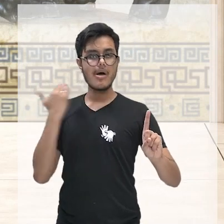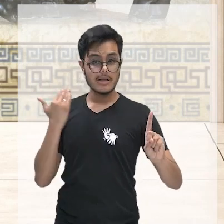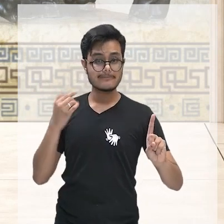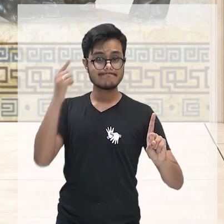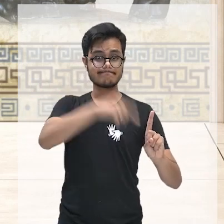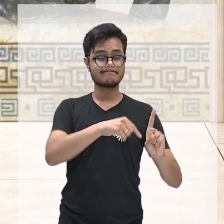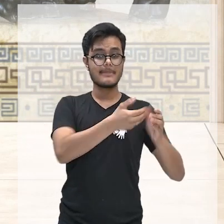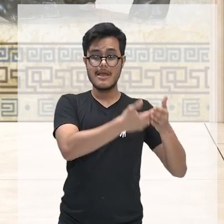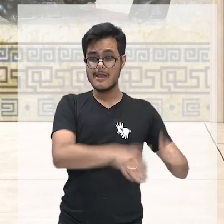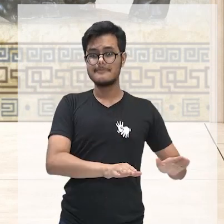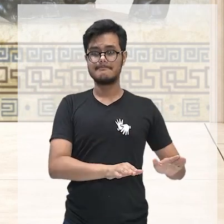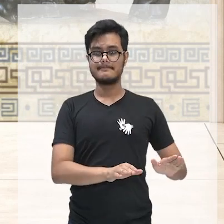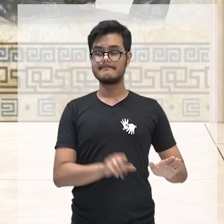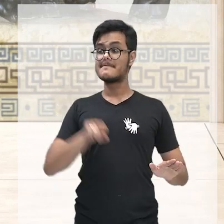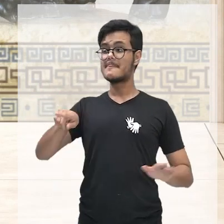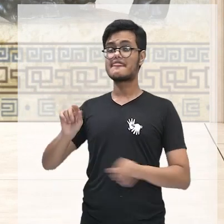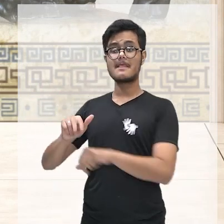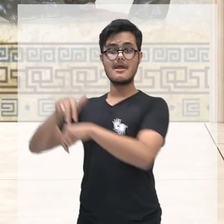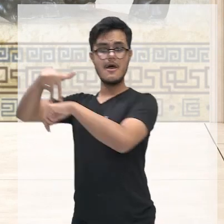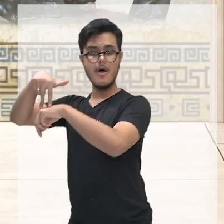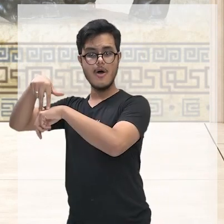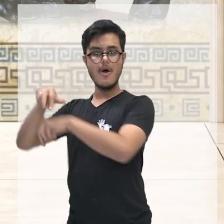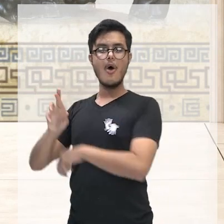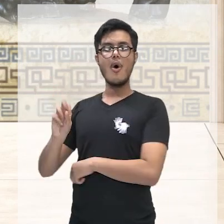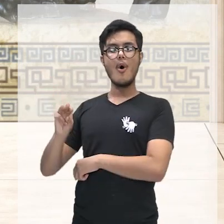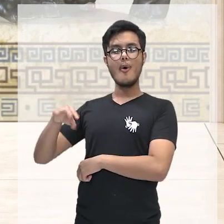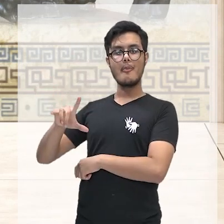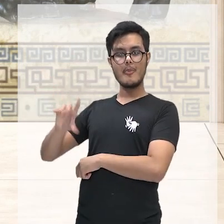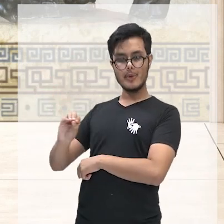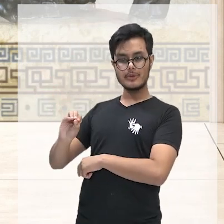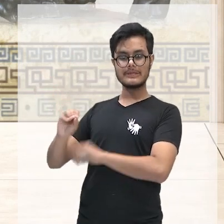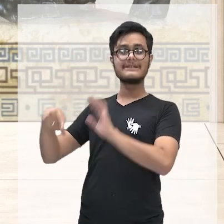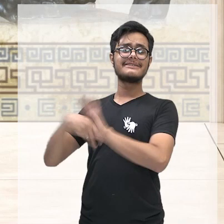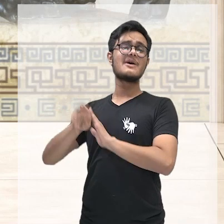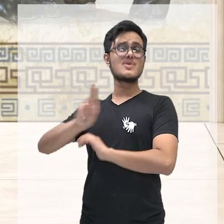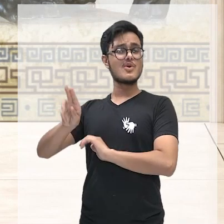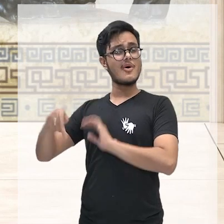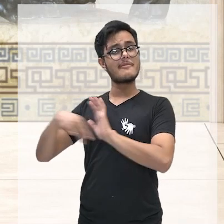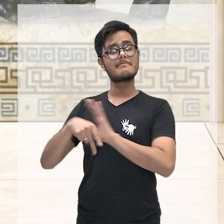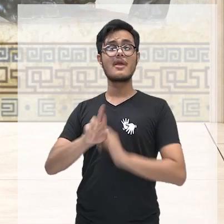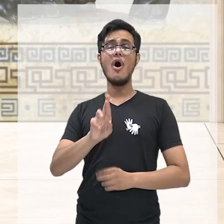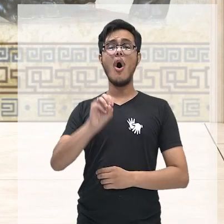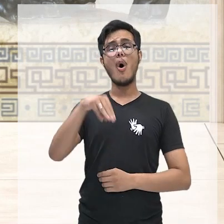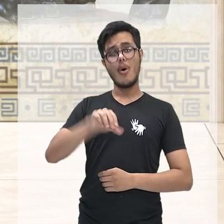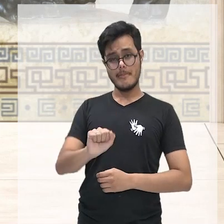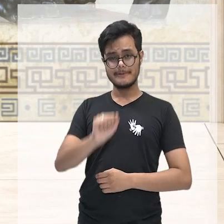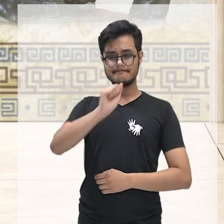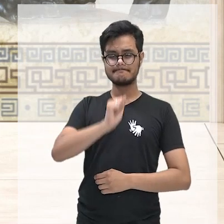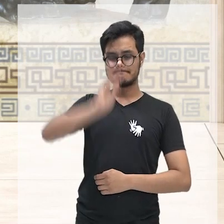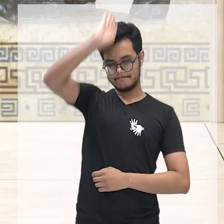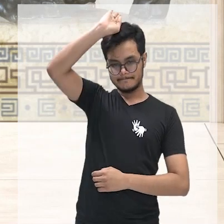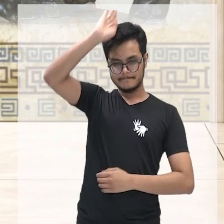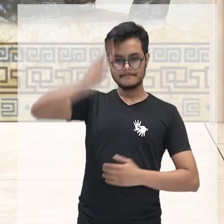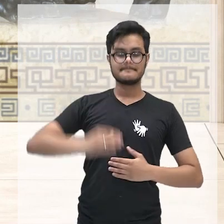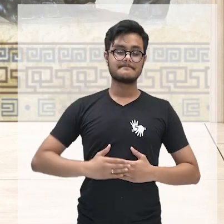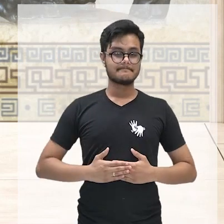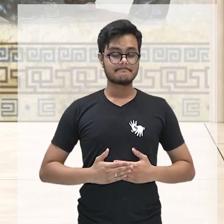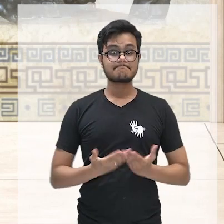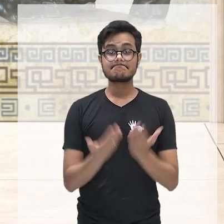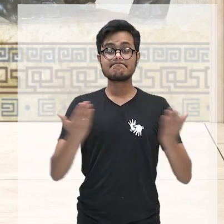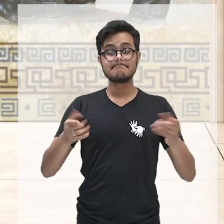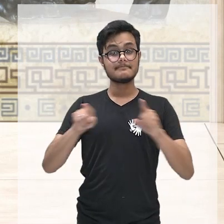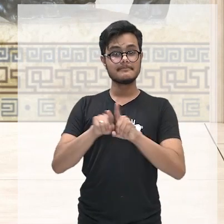sendo assim Rômulo fundou a cidade né que homenageia o seu próprio nome né Roma e